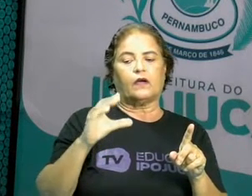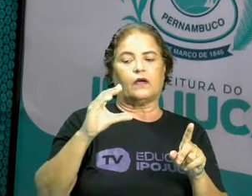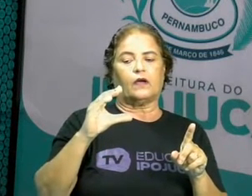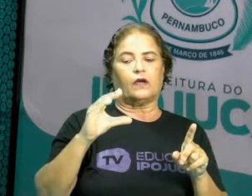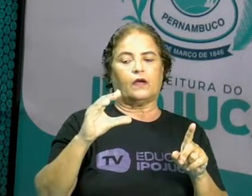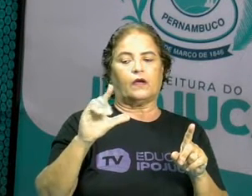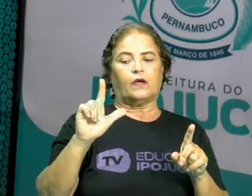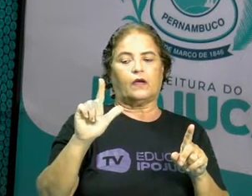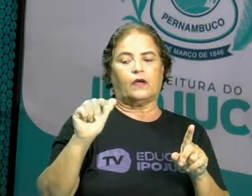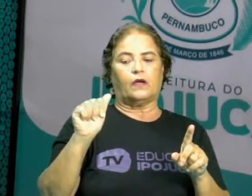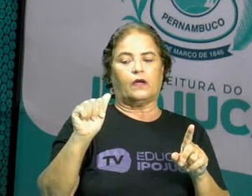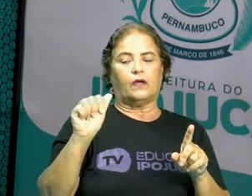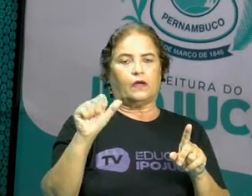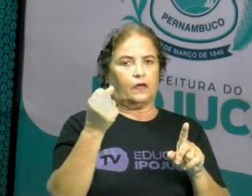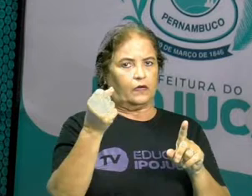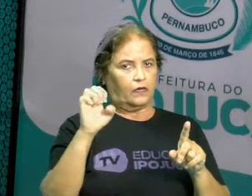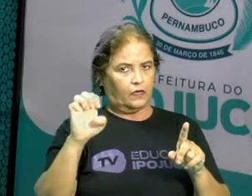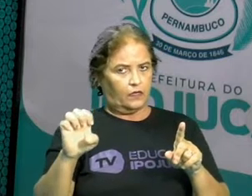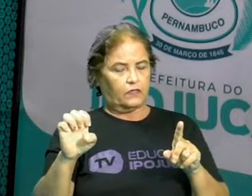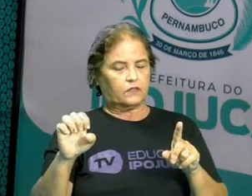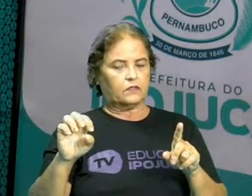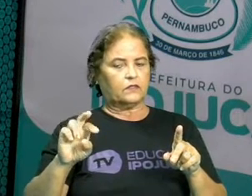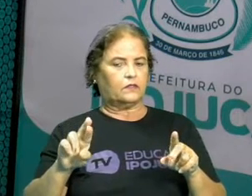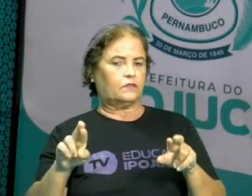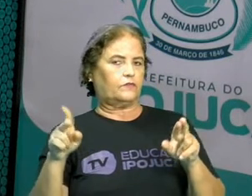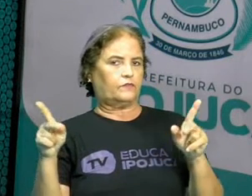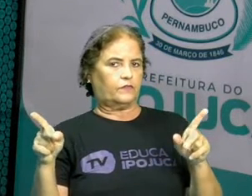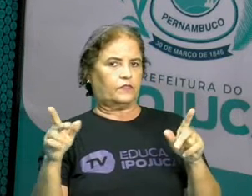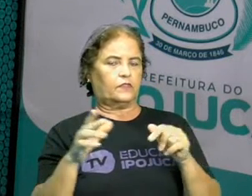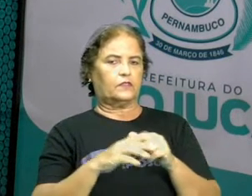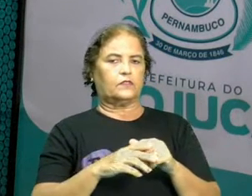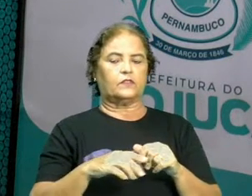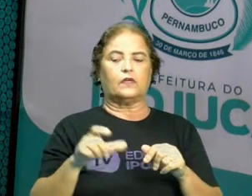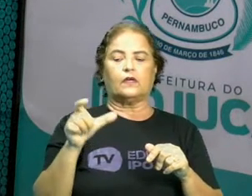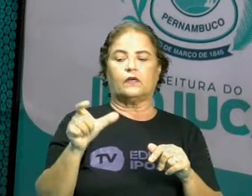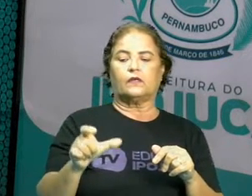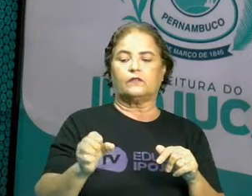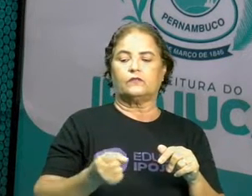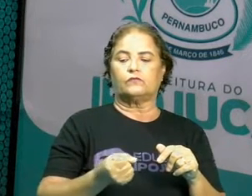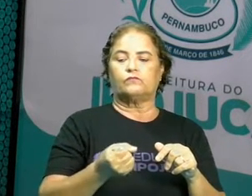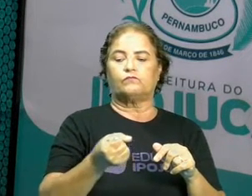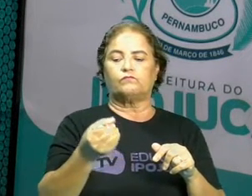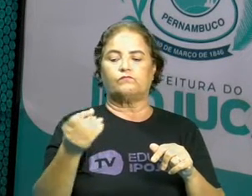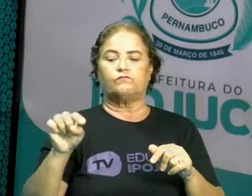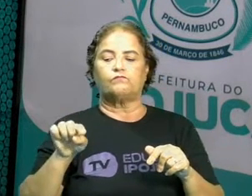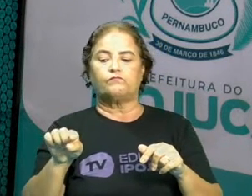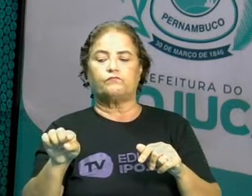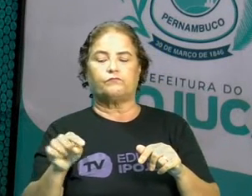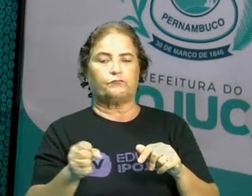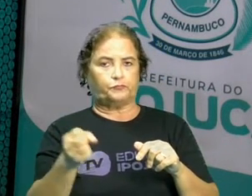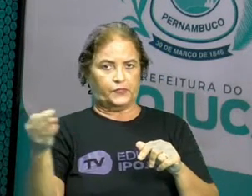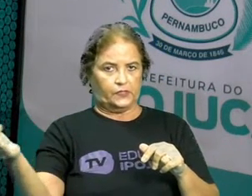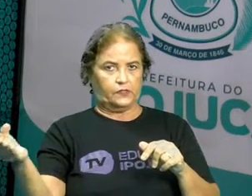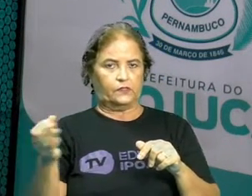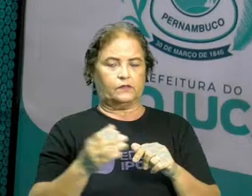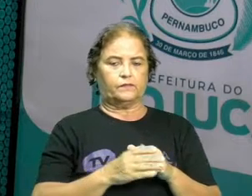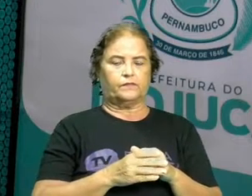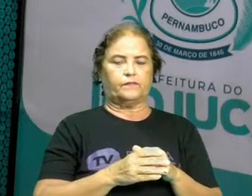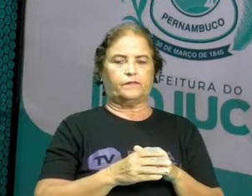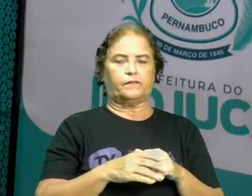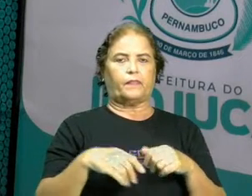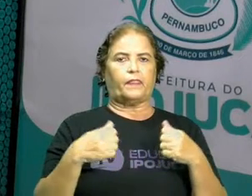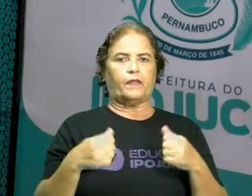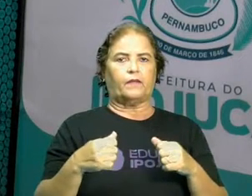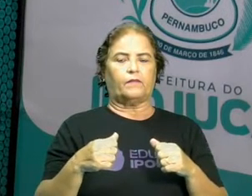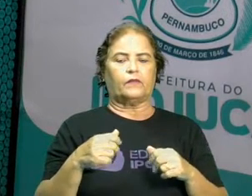classe nós chamamos de classe dos milhares. E isso ainda pode crescer. É o que acontece, por exemplo,